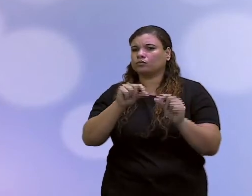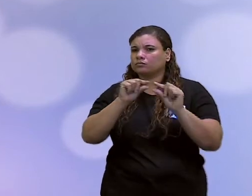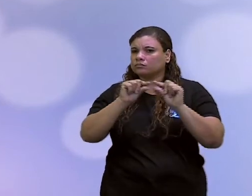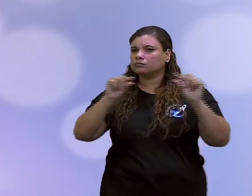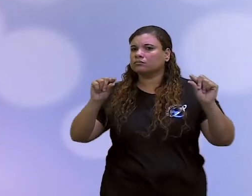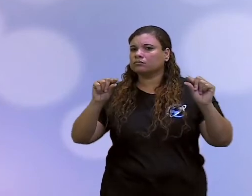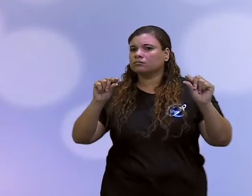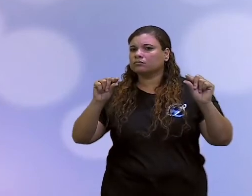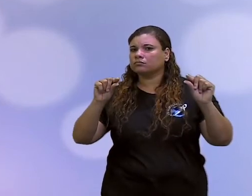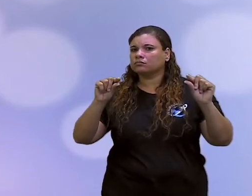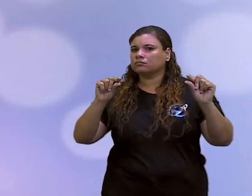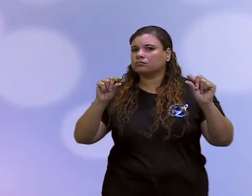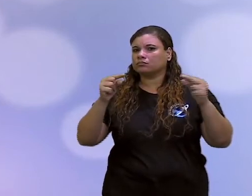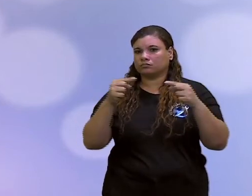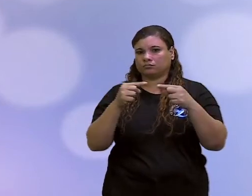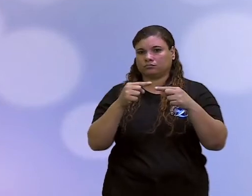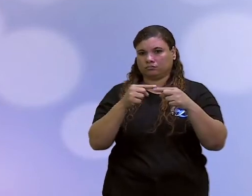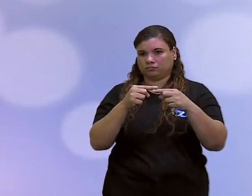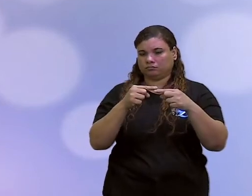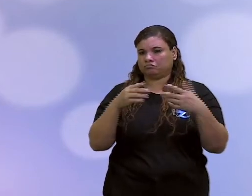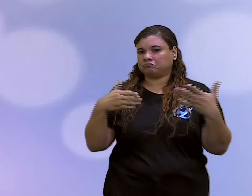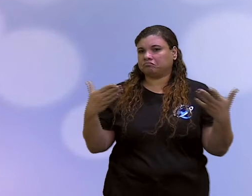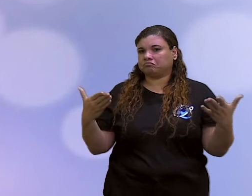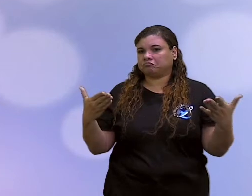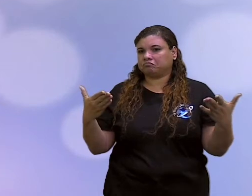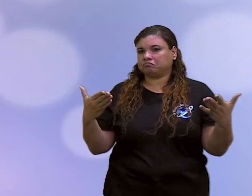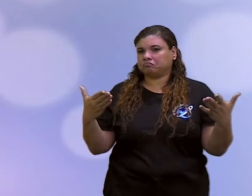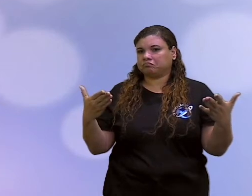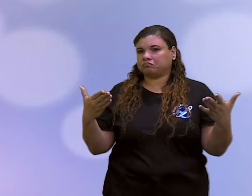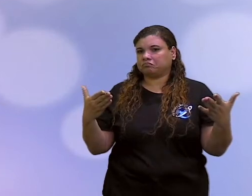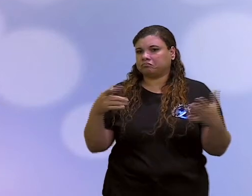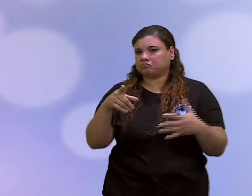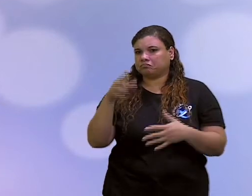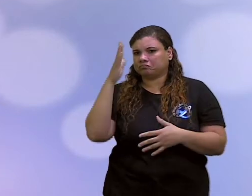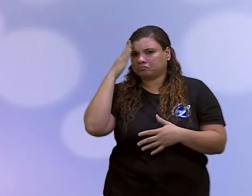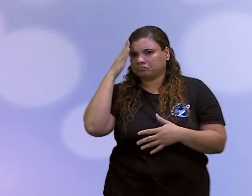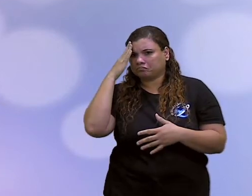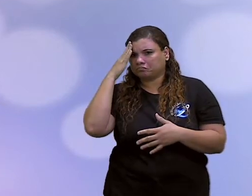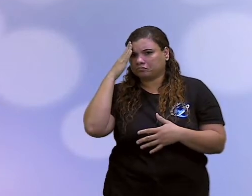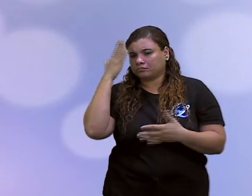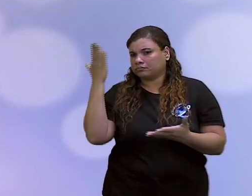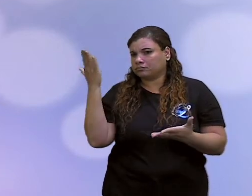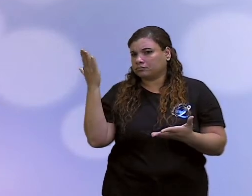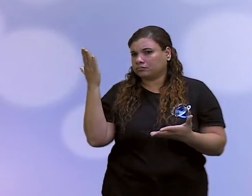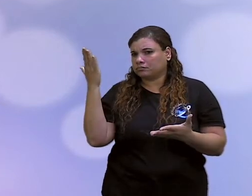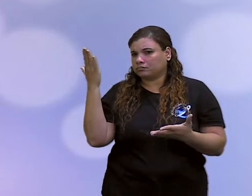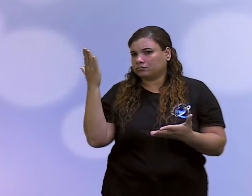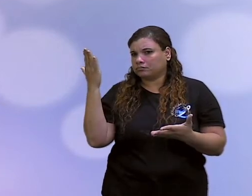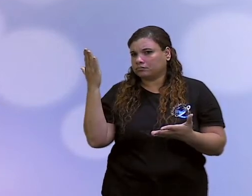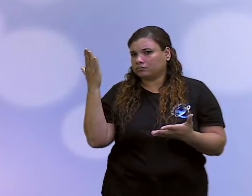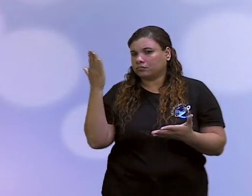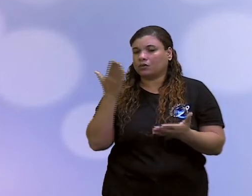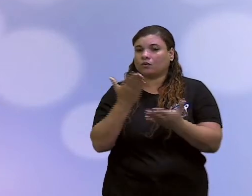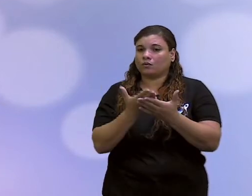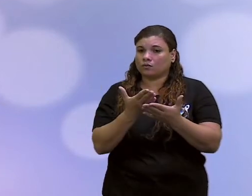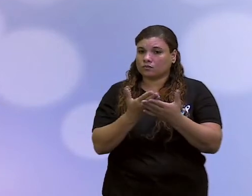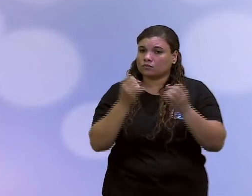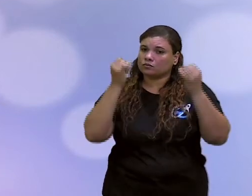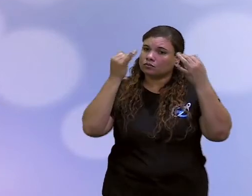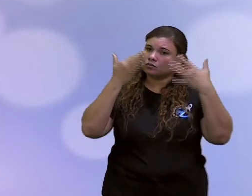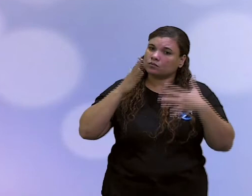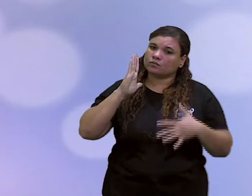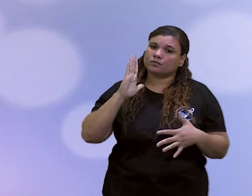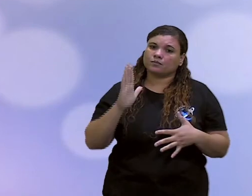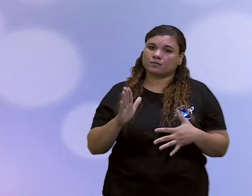Qual será a correta? Vamos lá? Bem, estudante, de acordo com nossos estudos aqui, eu falei e deixei claro que ele